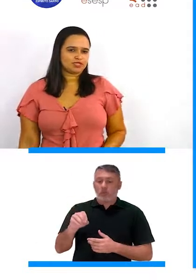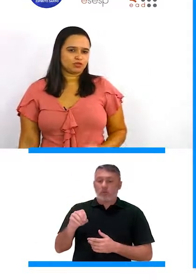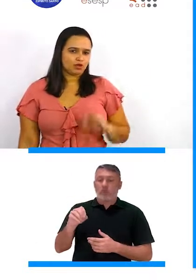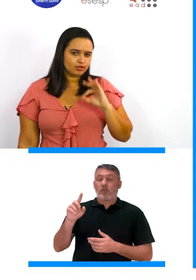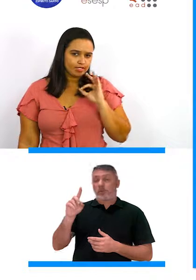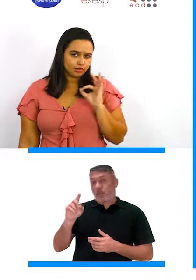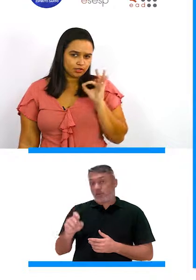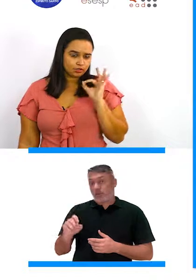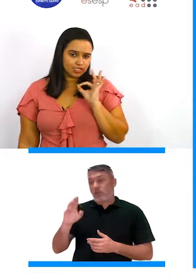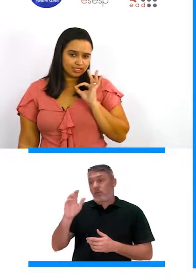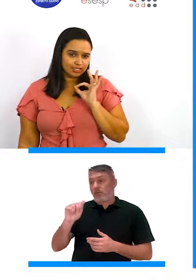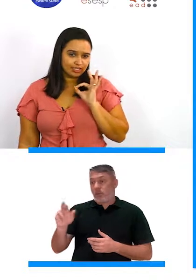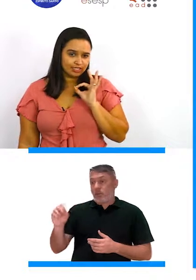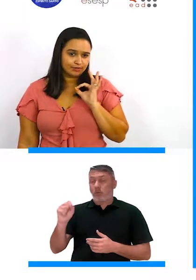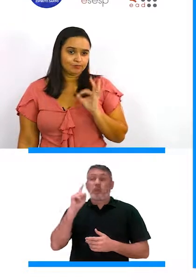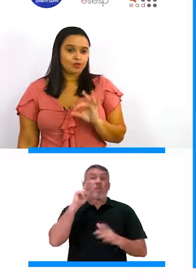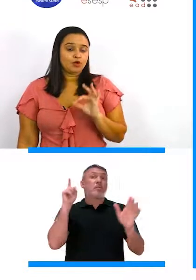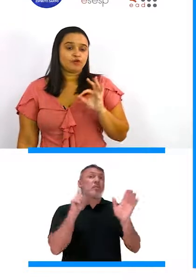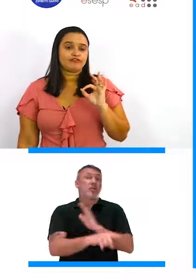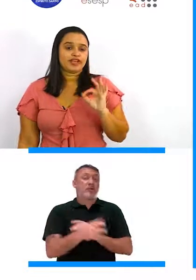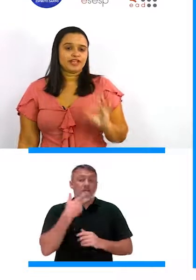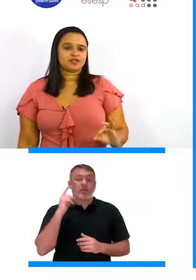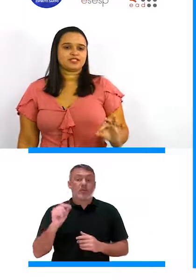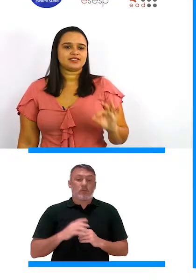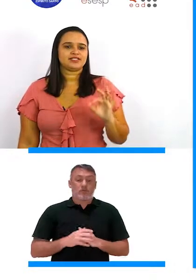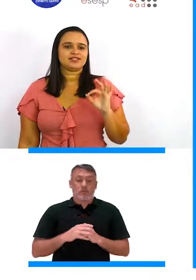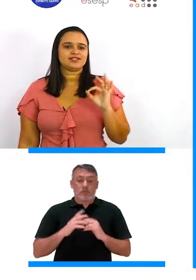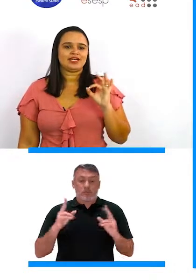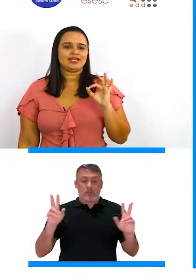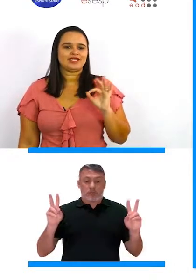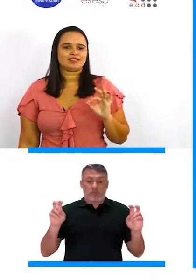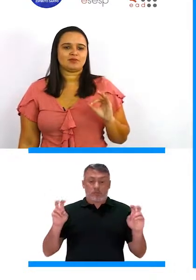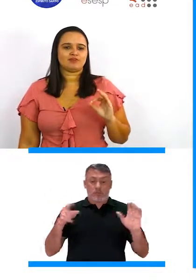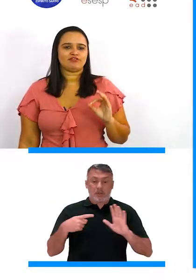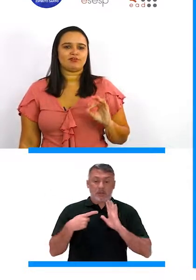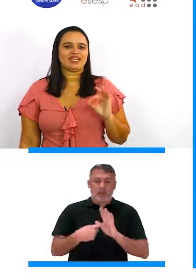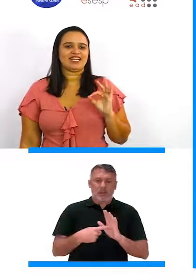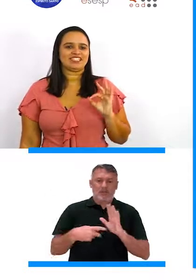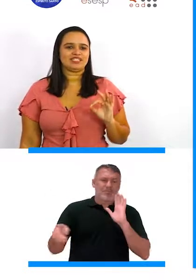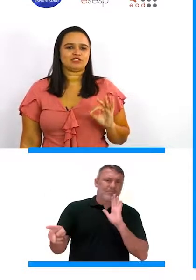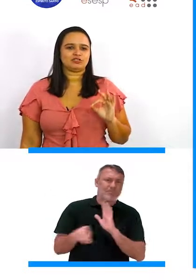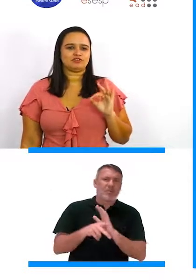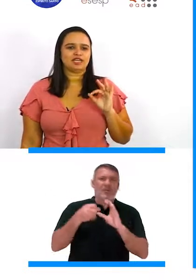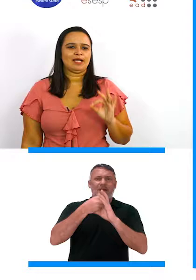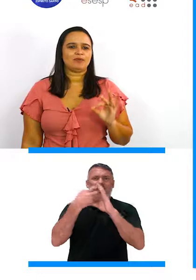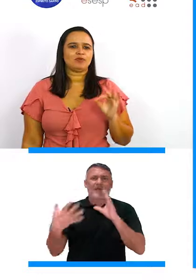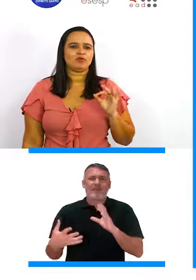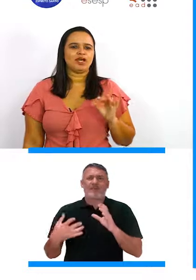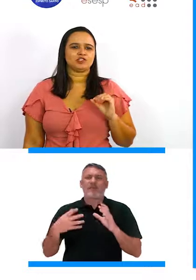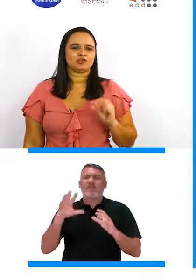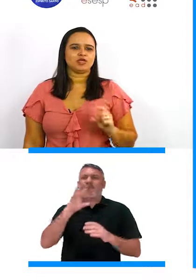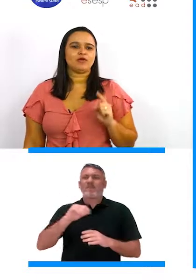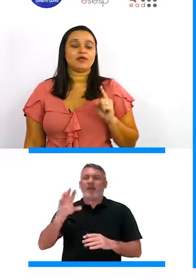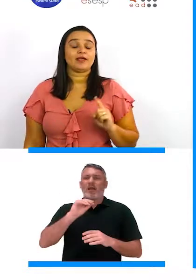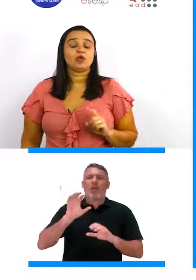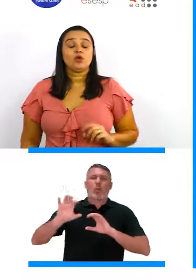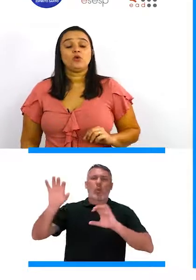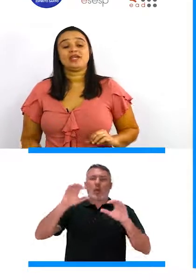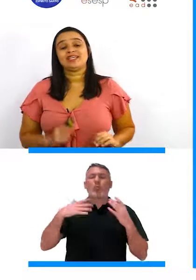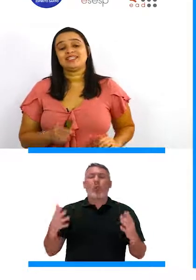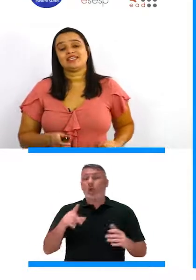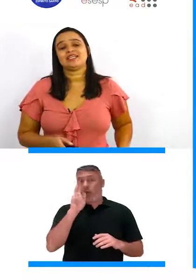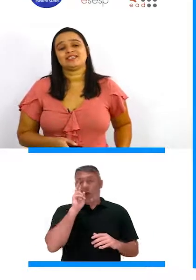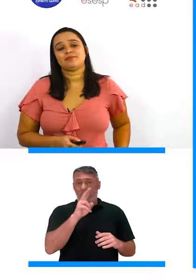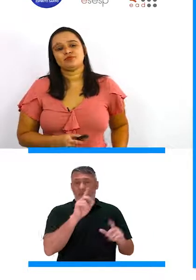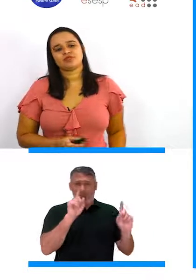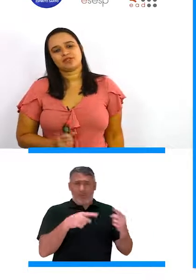do Brasil. Olha o que o enunciado está querendo. O verso que singulariza uma forma característica do falar popular regional é: o